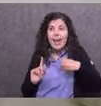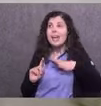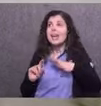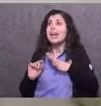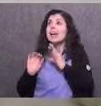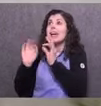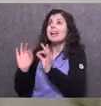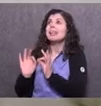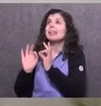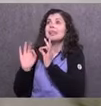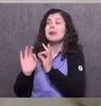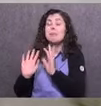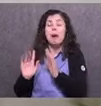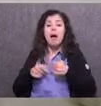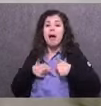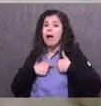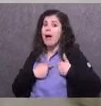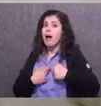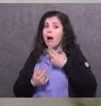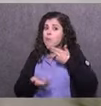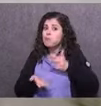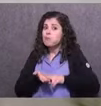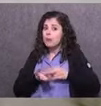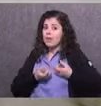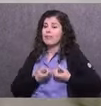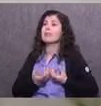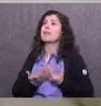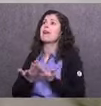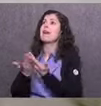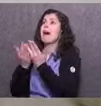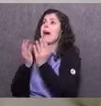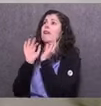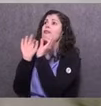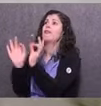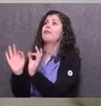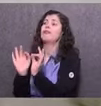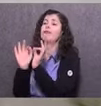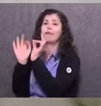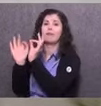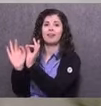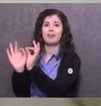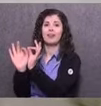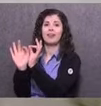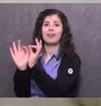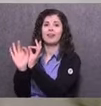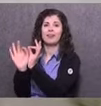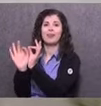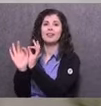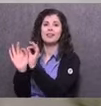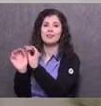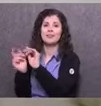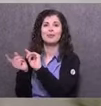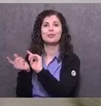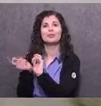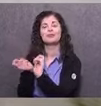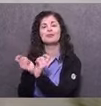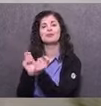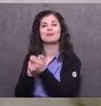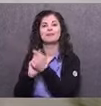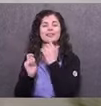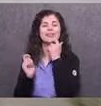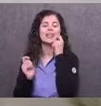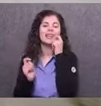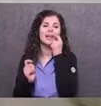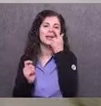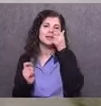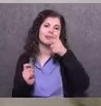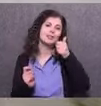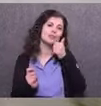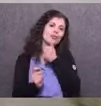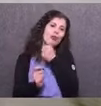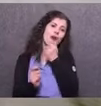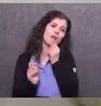e verdadeiro, e depois se abriu à consolação de todos os que sofrem.